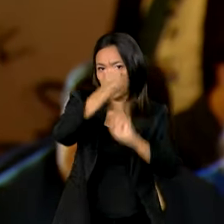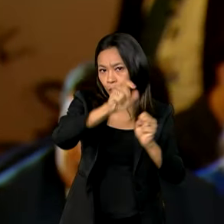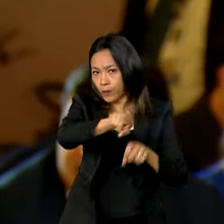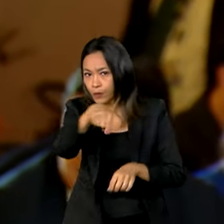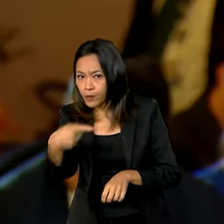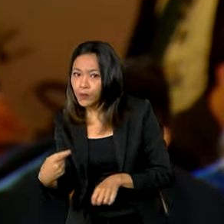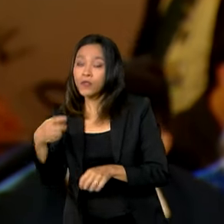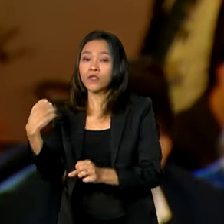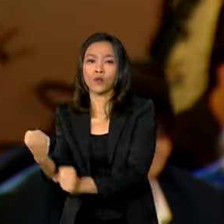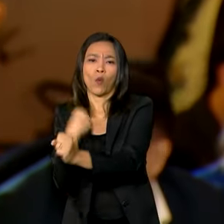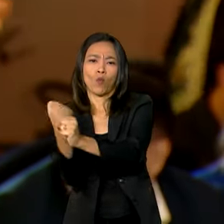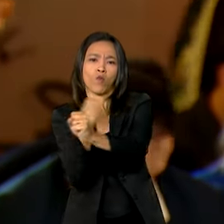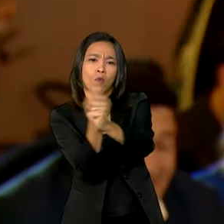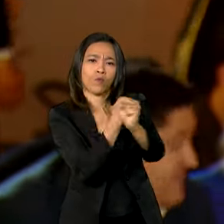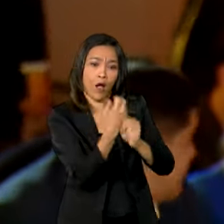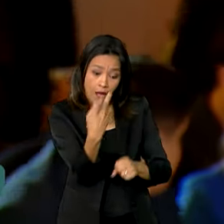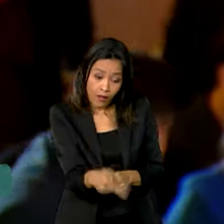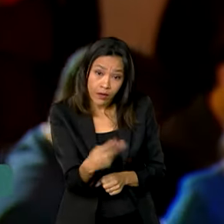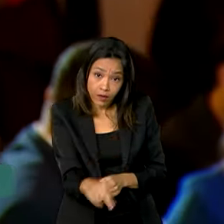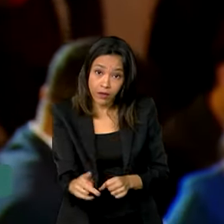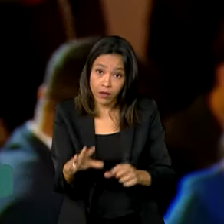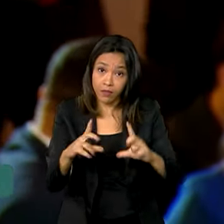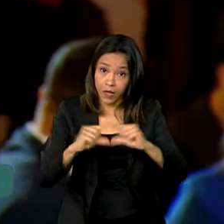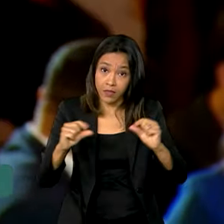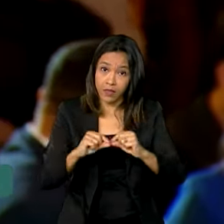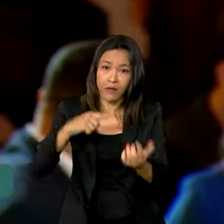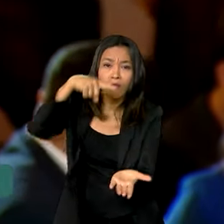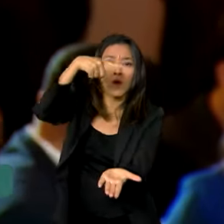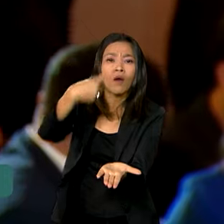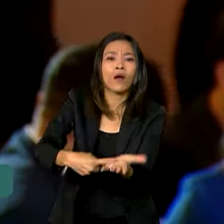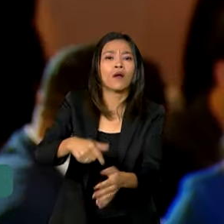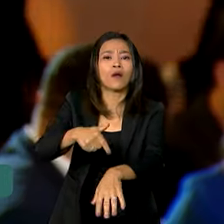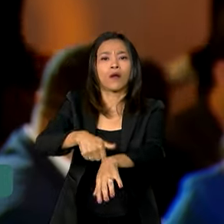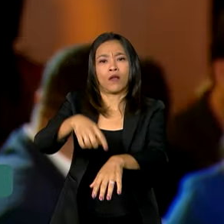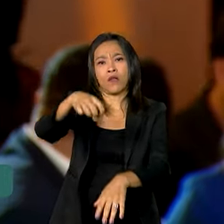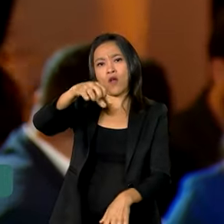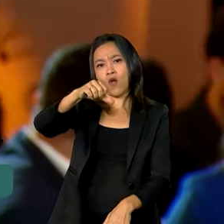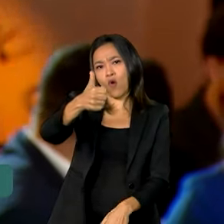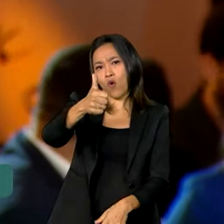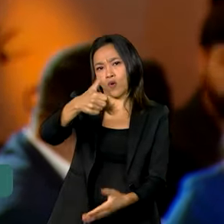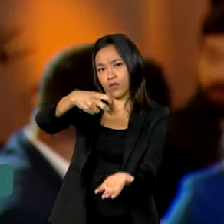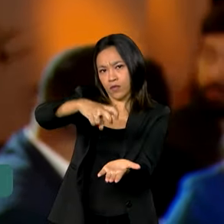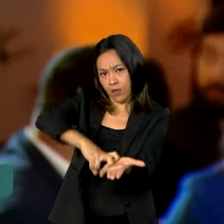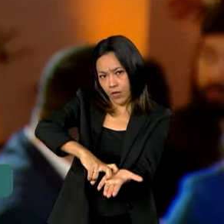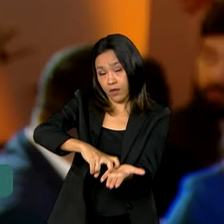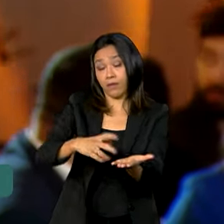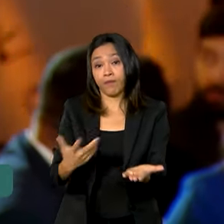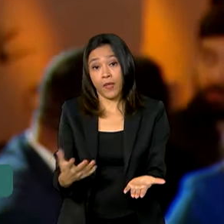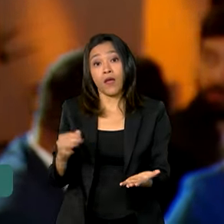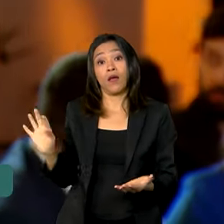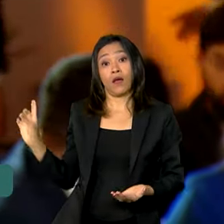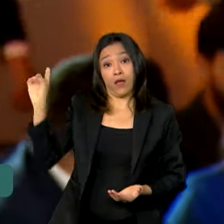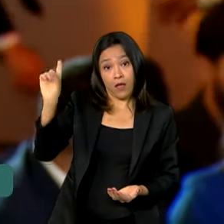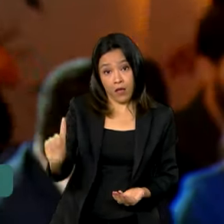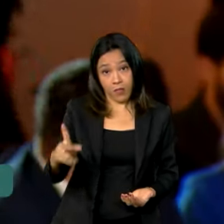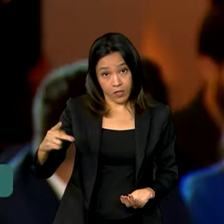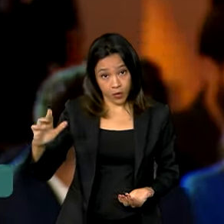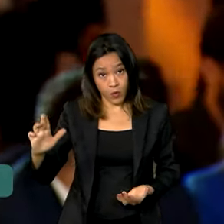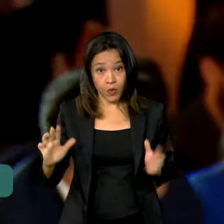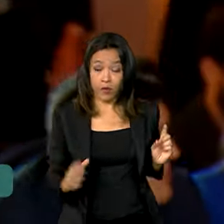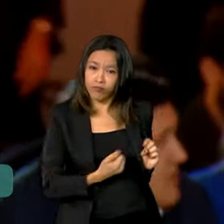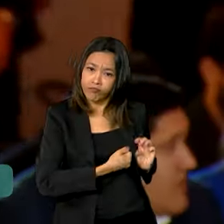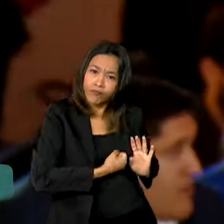da Confederação Nacional da Indústria, em Brasília, está marcada para as 11 horas da manhã. Além do presidente Lula, participam